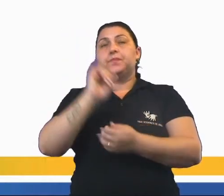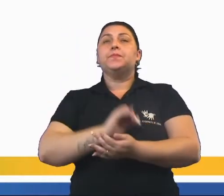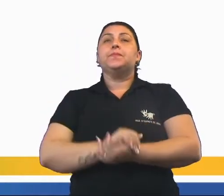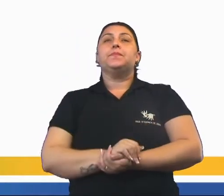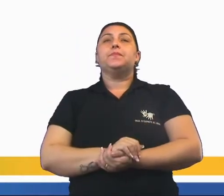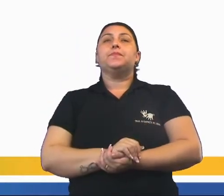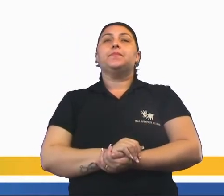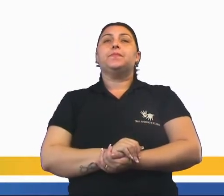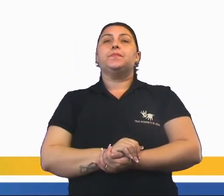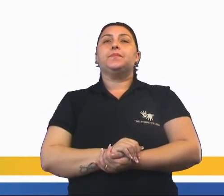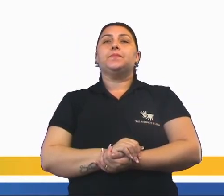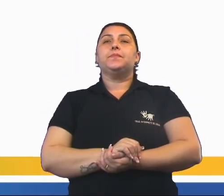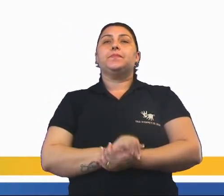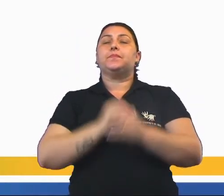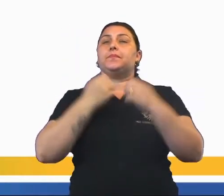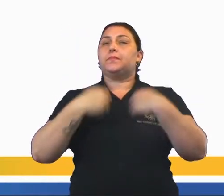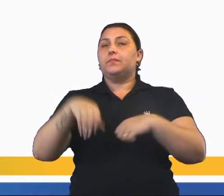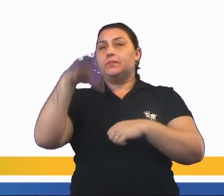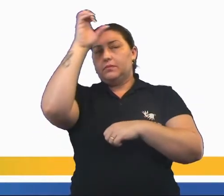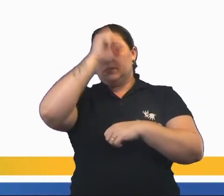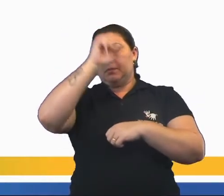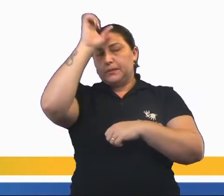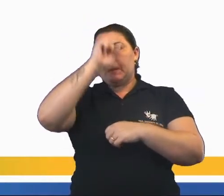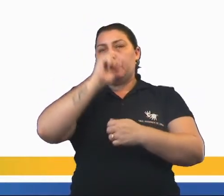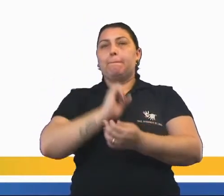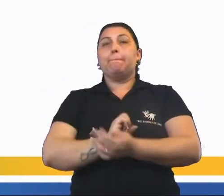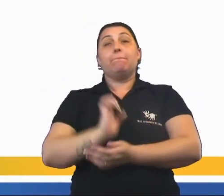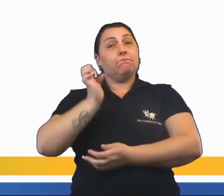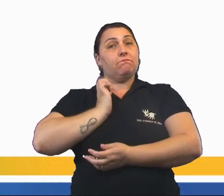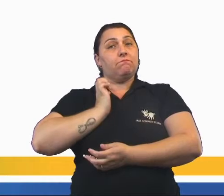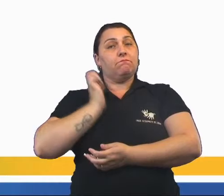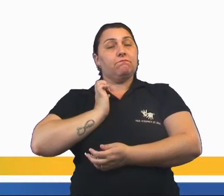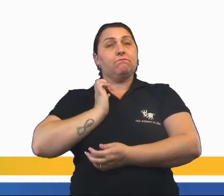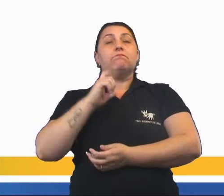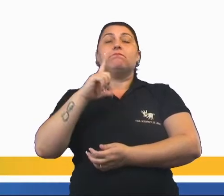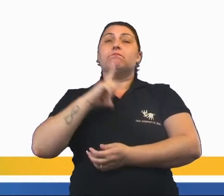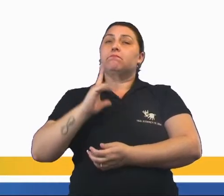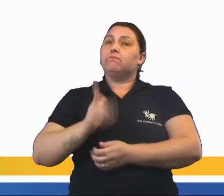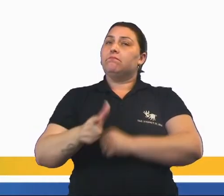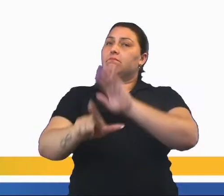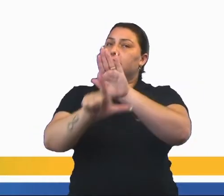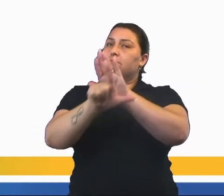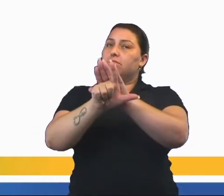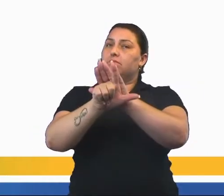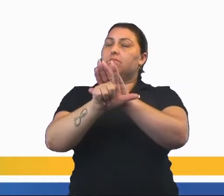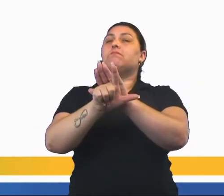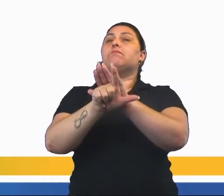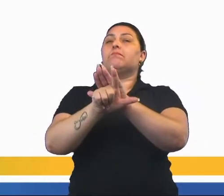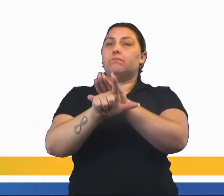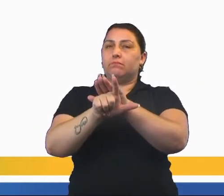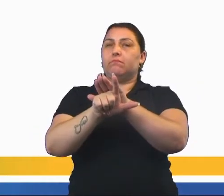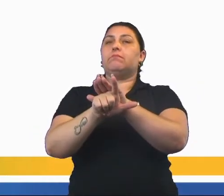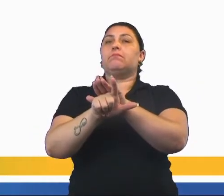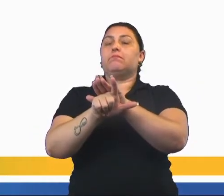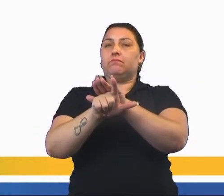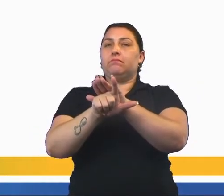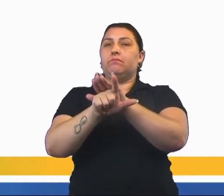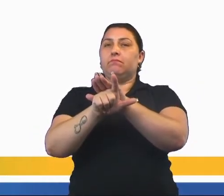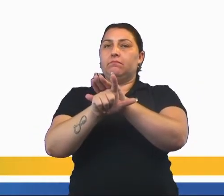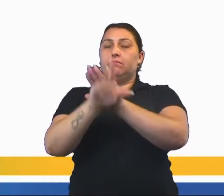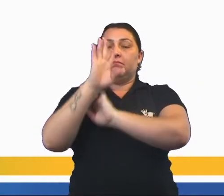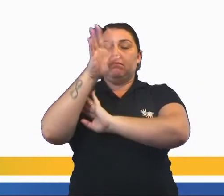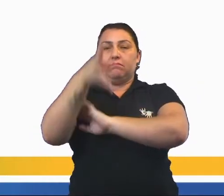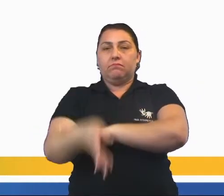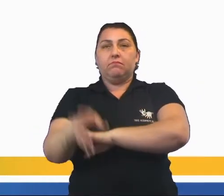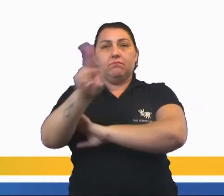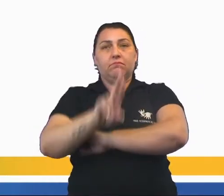termos. Isso é uma coisa que nós devemos aprender, é um princípio ético. E tem até já lei considerando